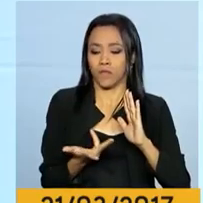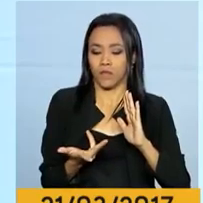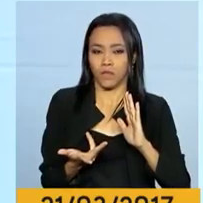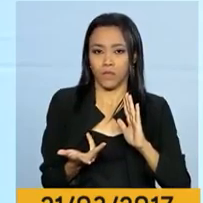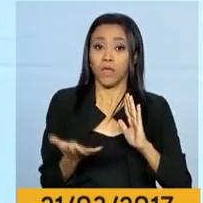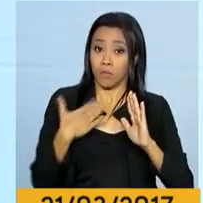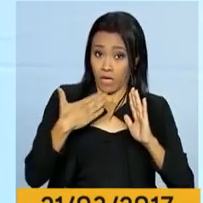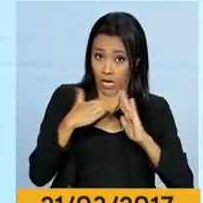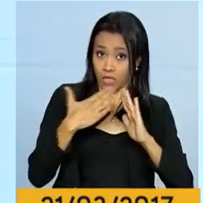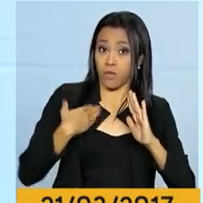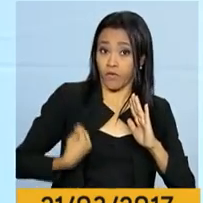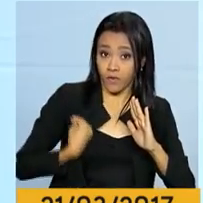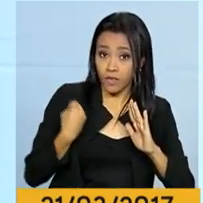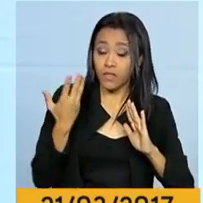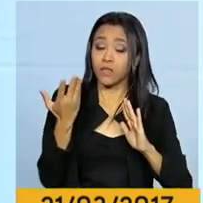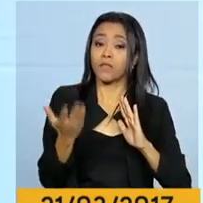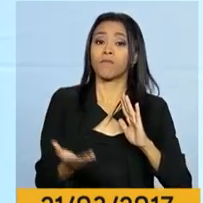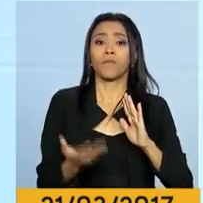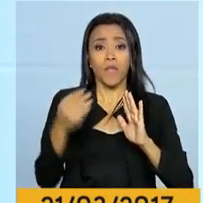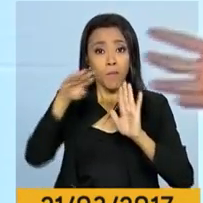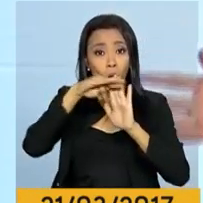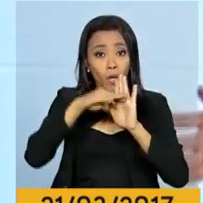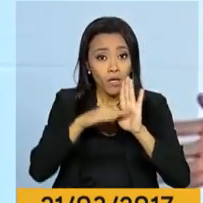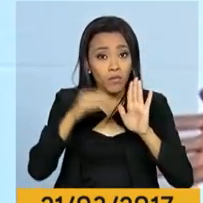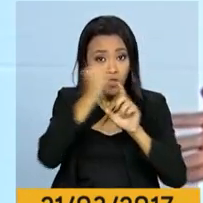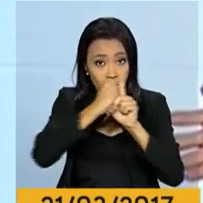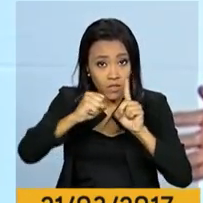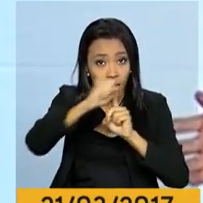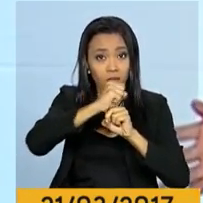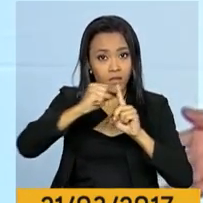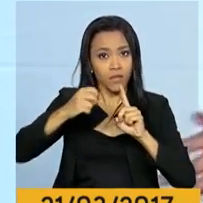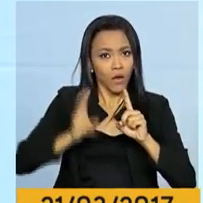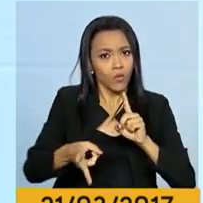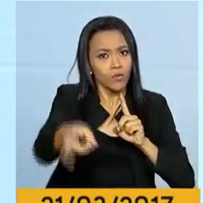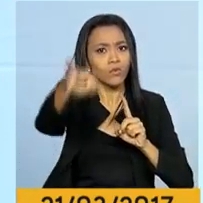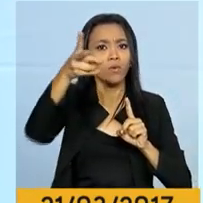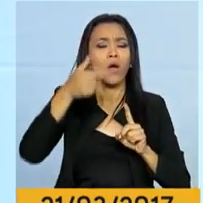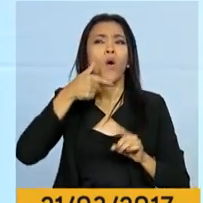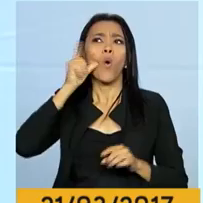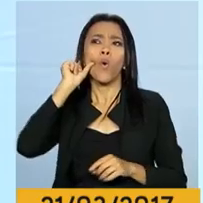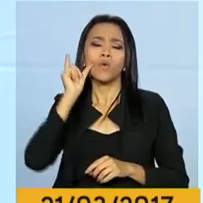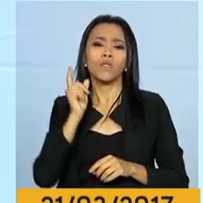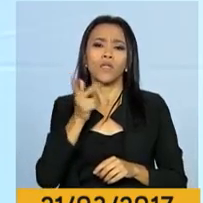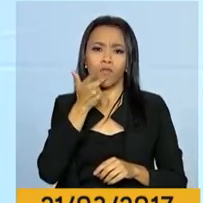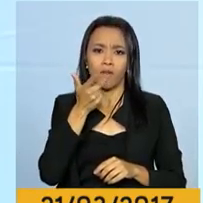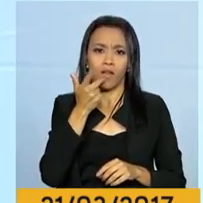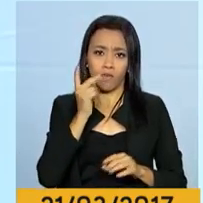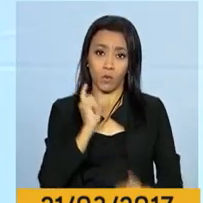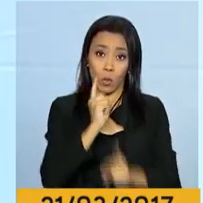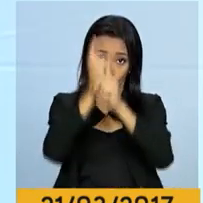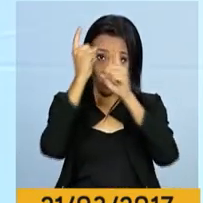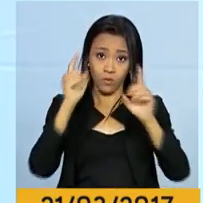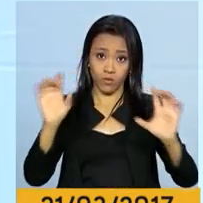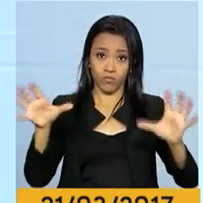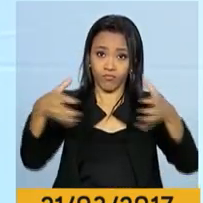Minha Casa Minha Vida, não é? São programas que estão indo adiante. Eu ontem dizia na Câmara de Comércio que